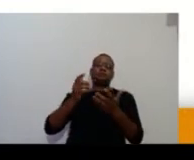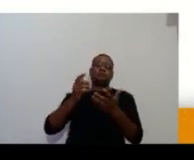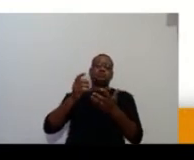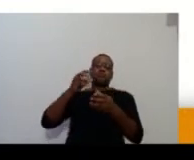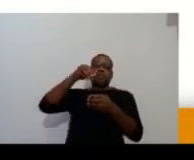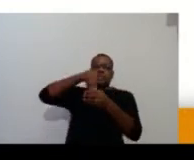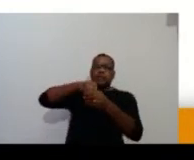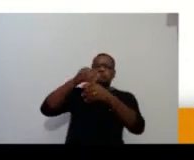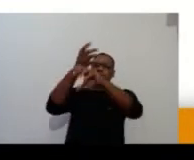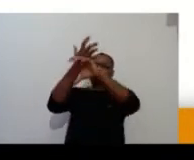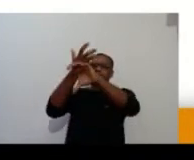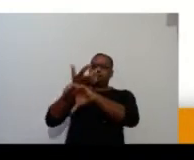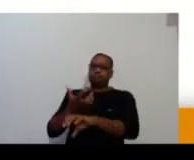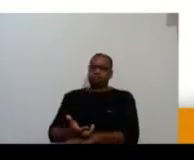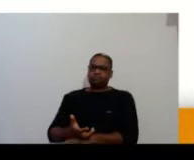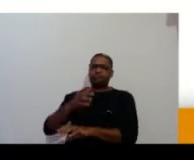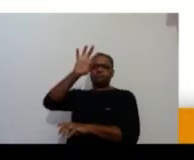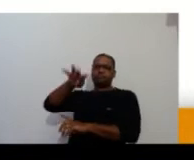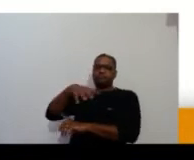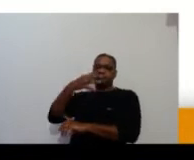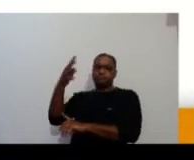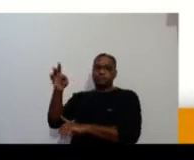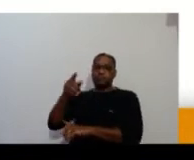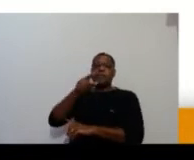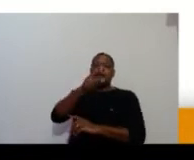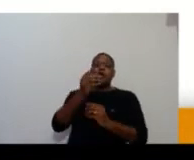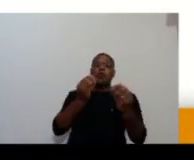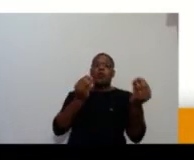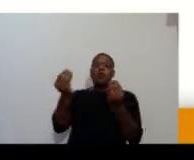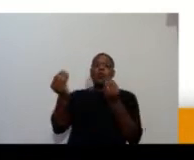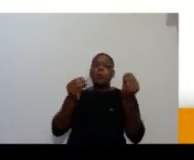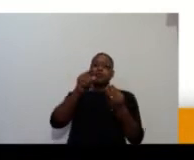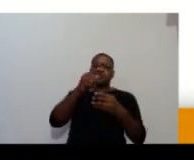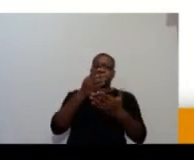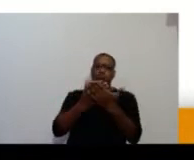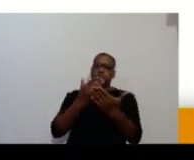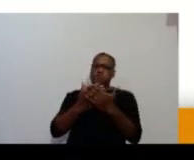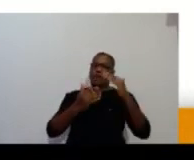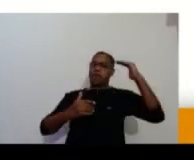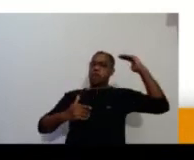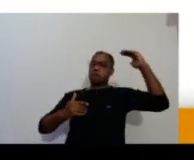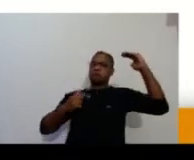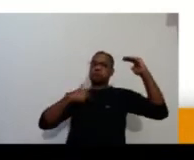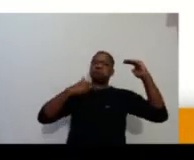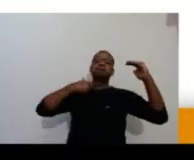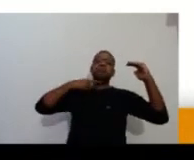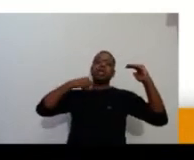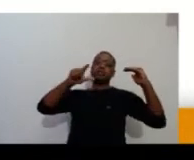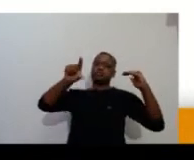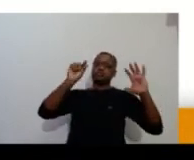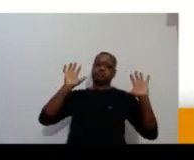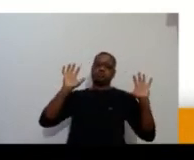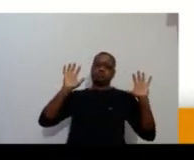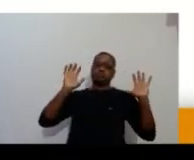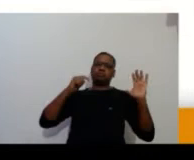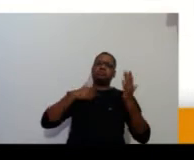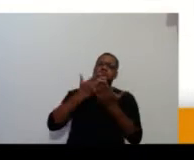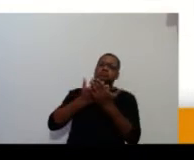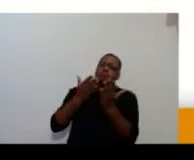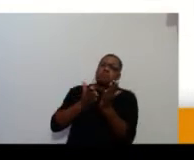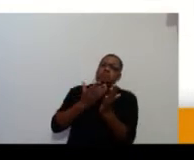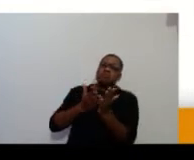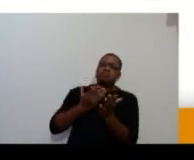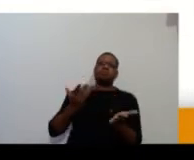que define como ele vai estudar, por exemplo. Eu vou estudar por livro, eu vou estudar por vídeo, eu vou estudar por meme, um